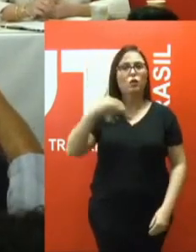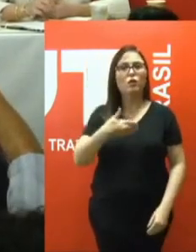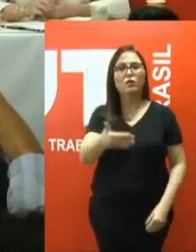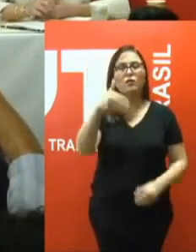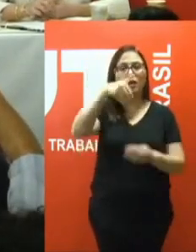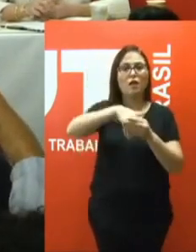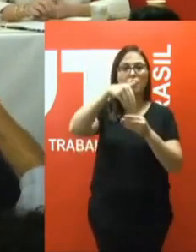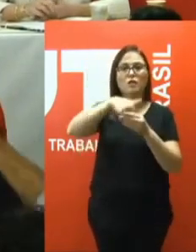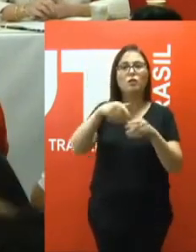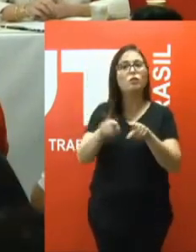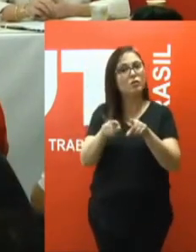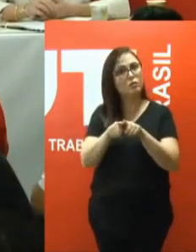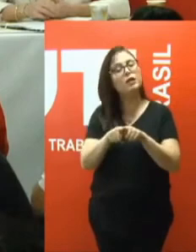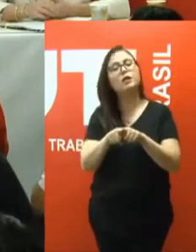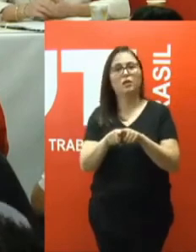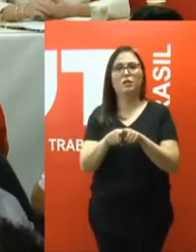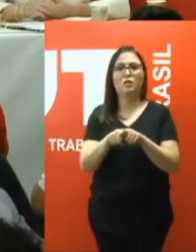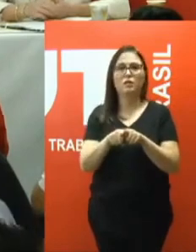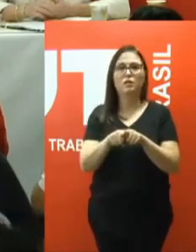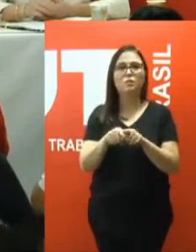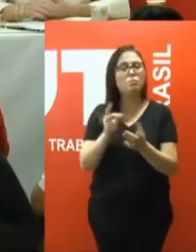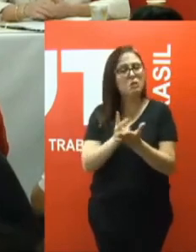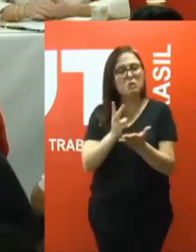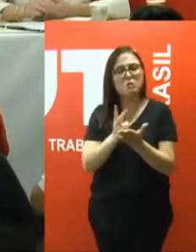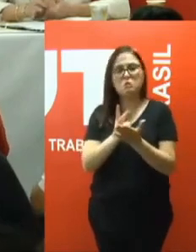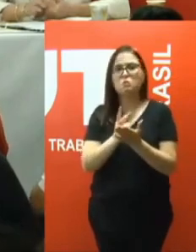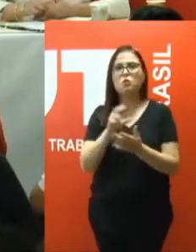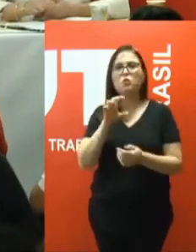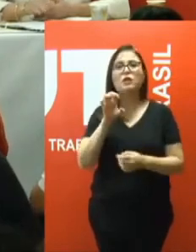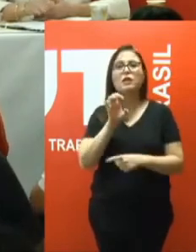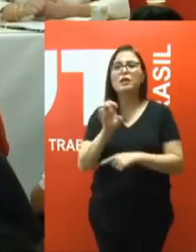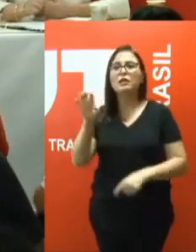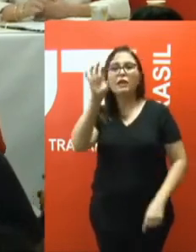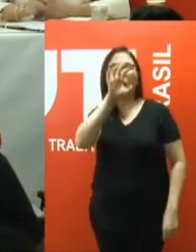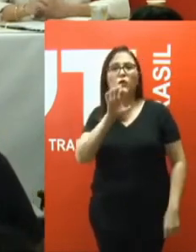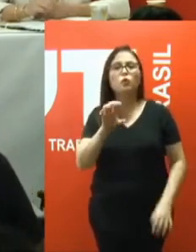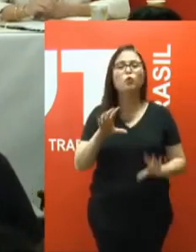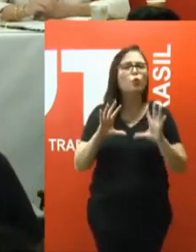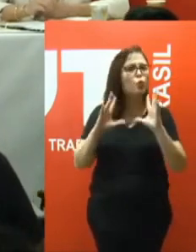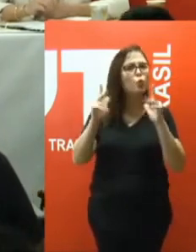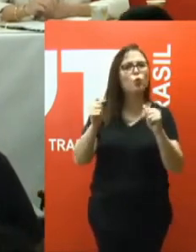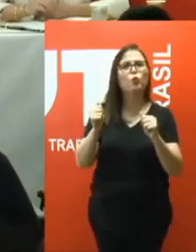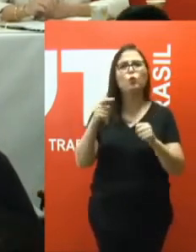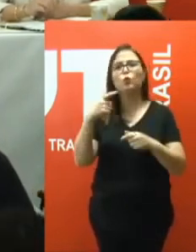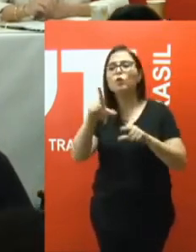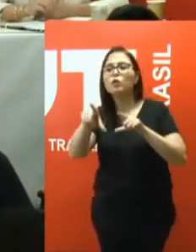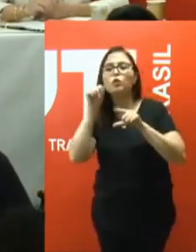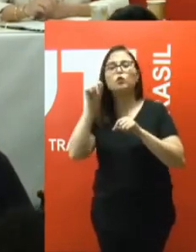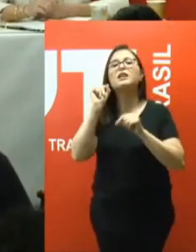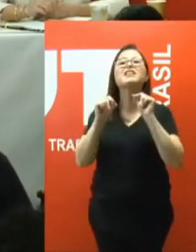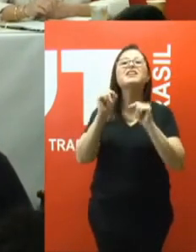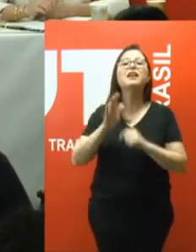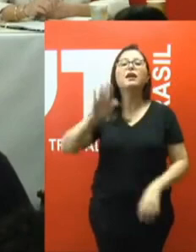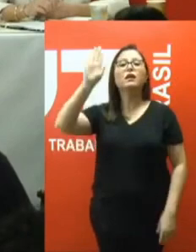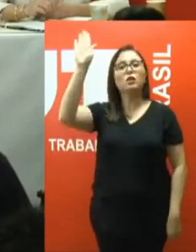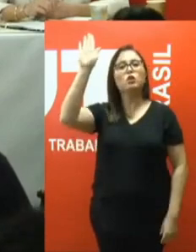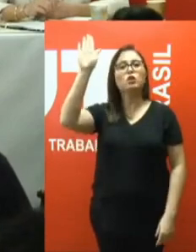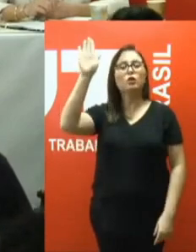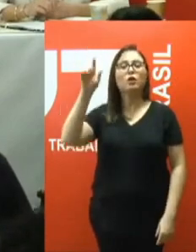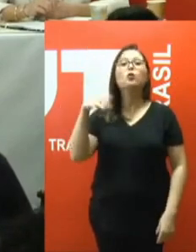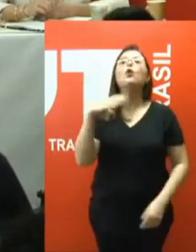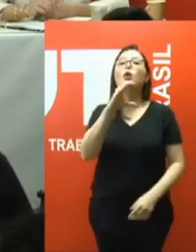será diferente, por isso que é importante que nos estados, né, as estaduais também, né, se definam por um candidato, entrem nas